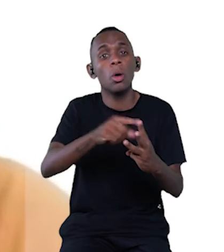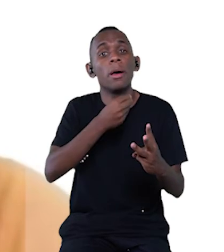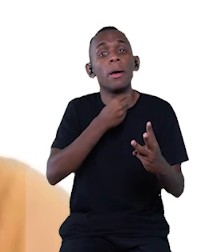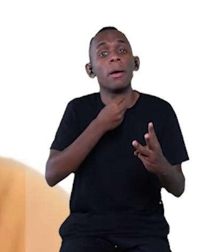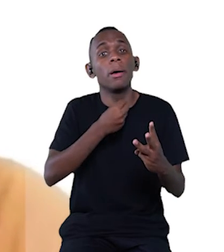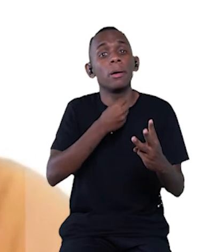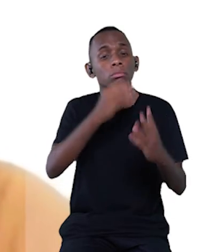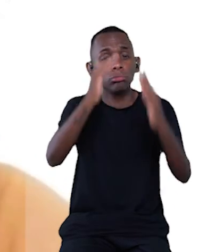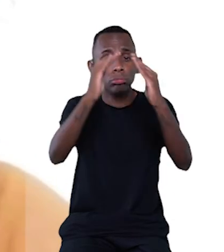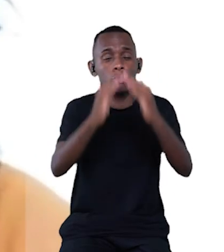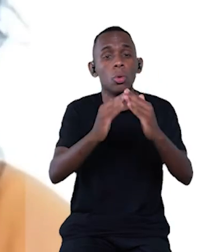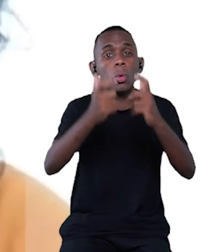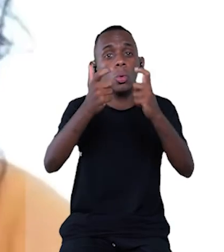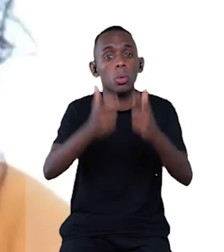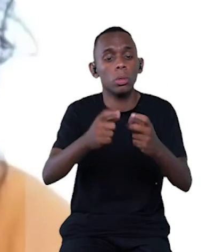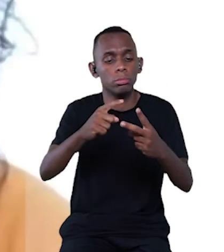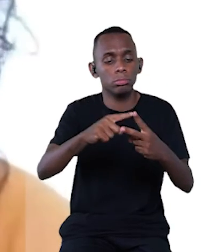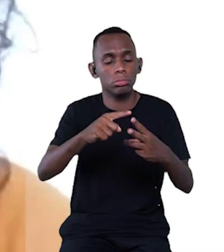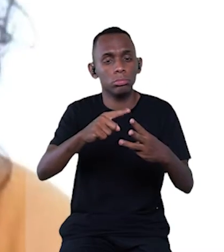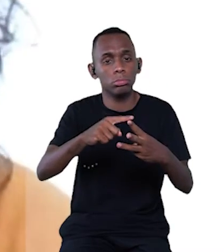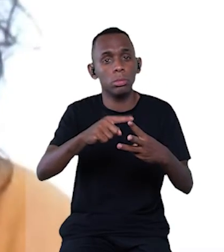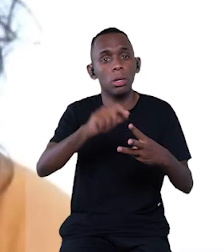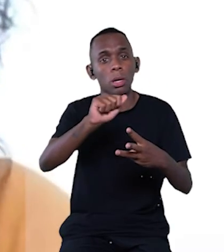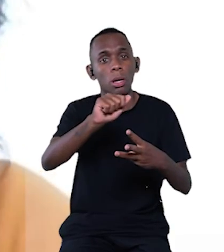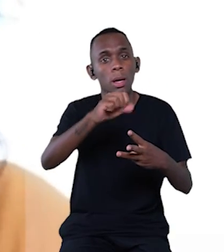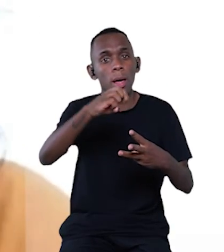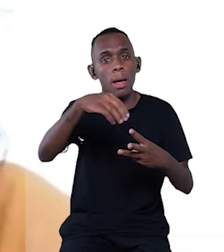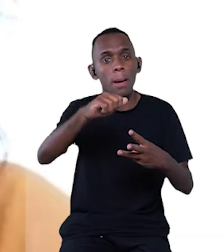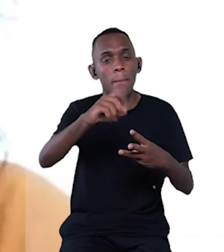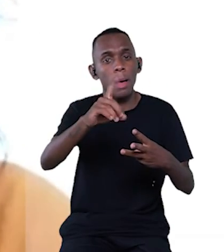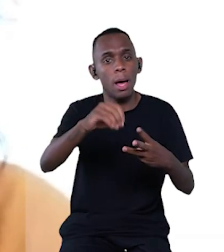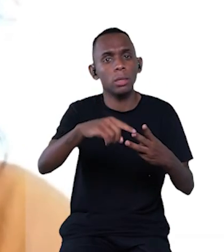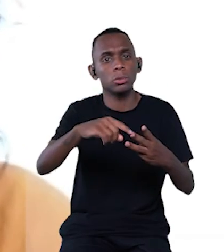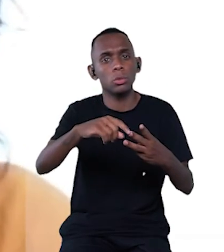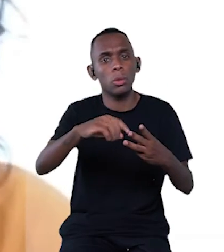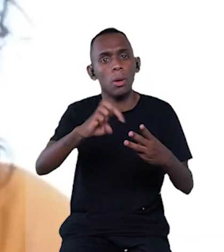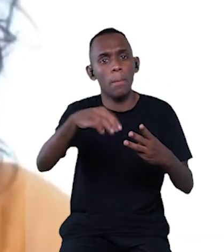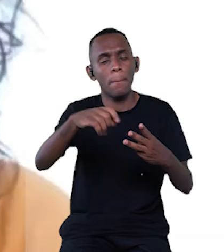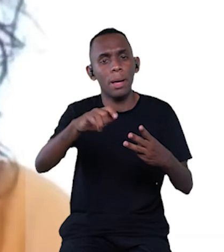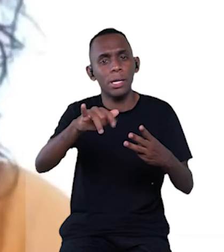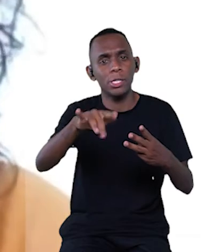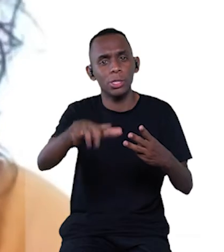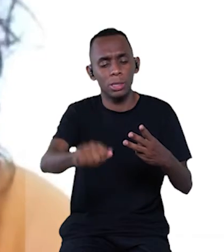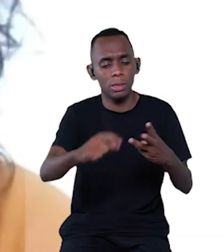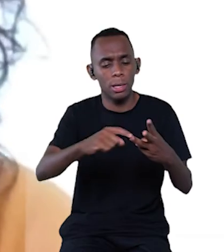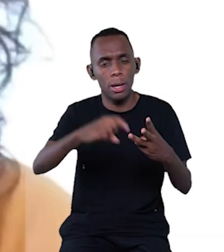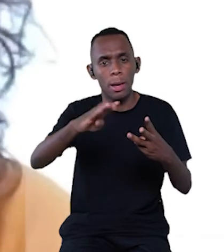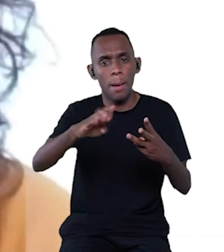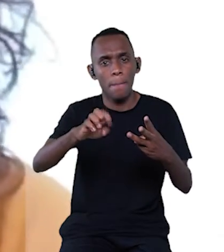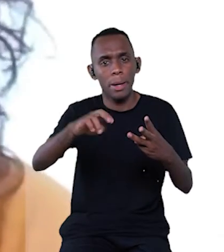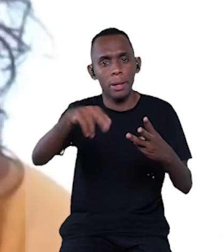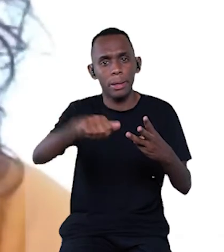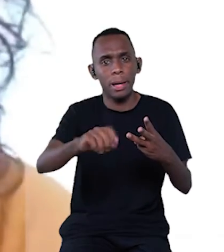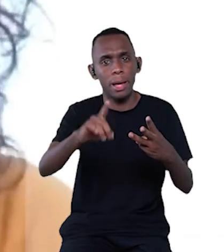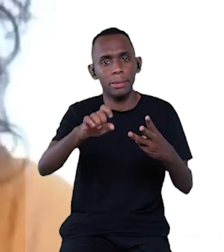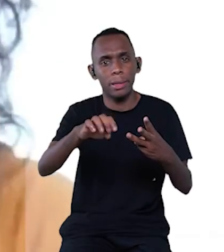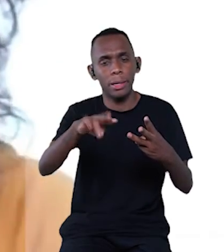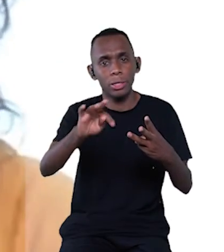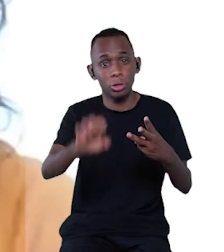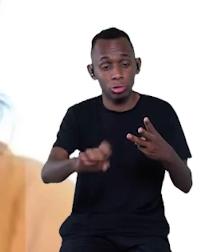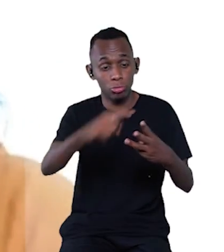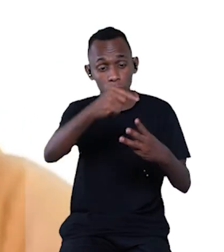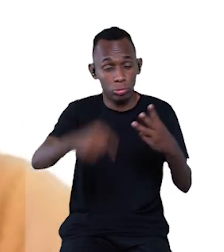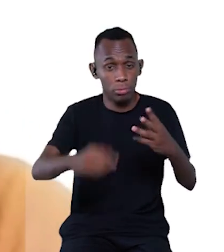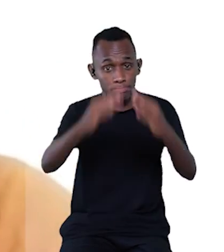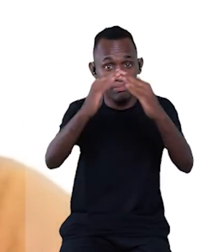eles vivem sob o mesmo teto. É o Amado, a Haramagia e Bernadette. E eles vivem